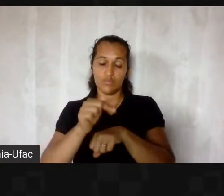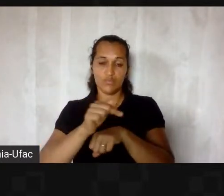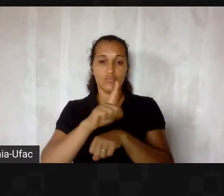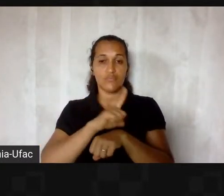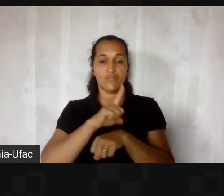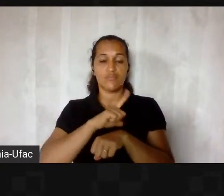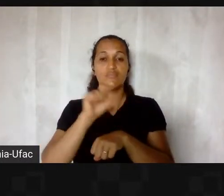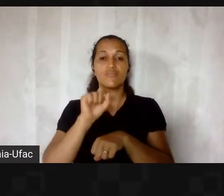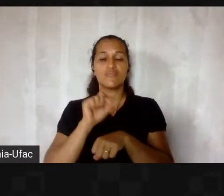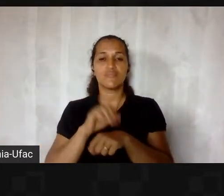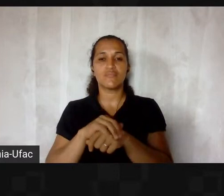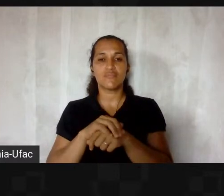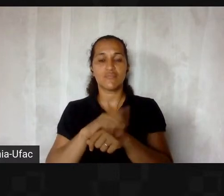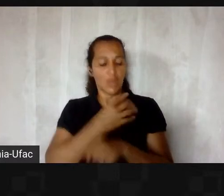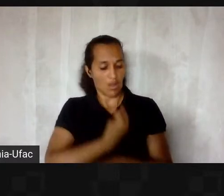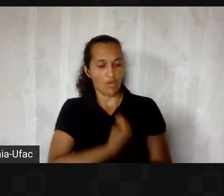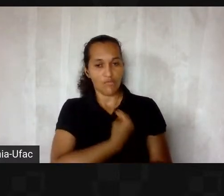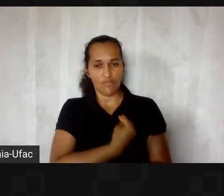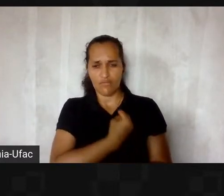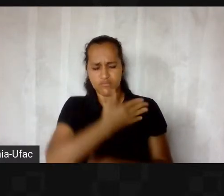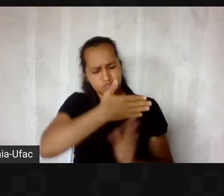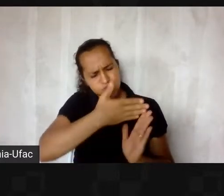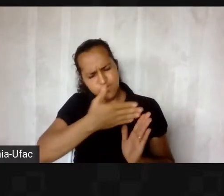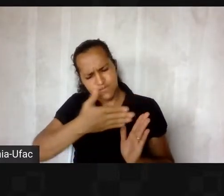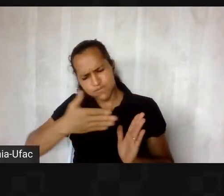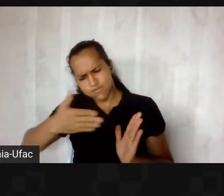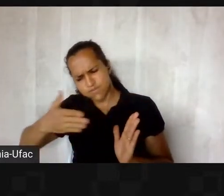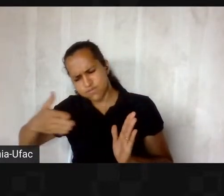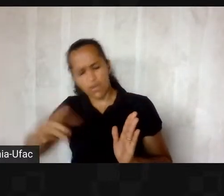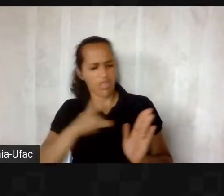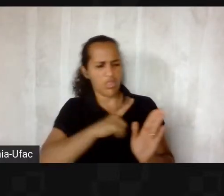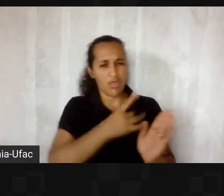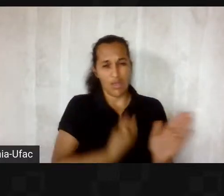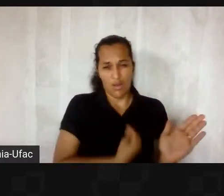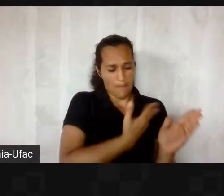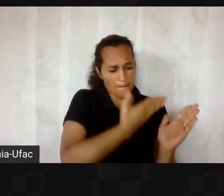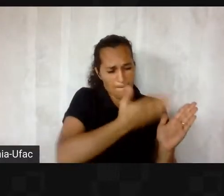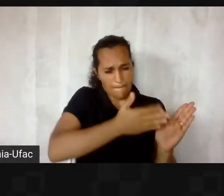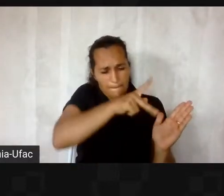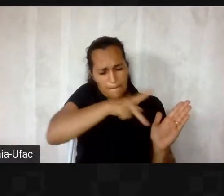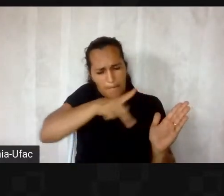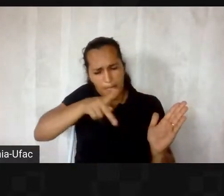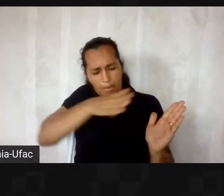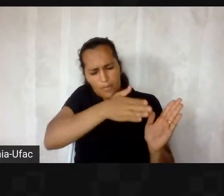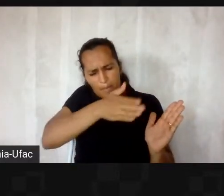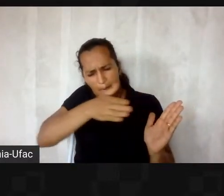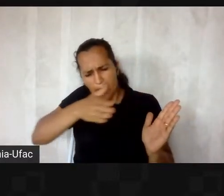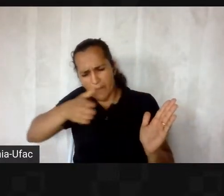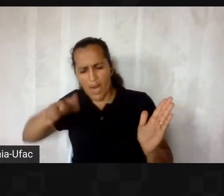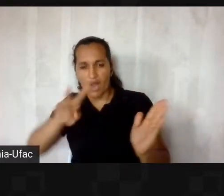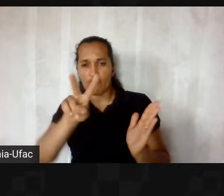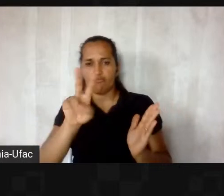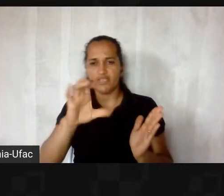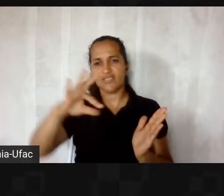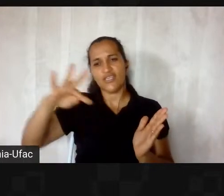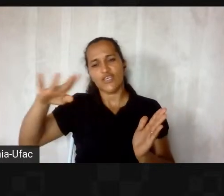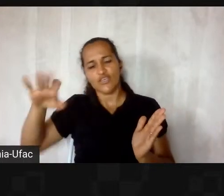vinda de professores de fora, Vicente, Vani,